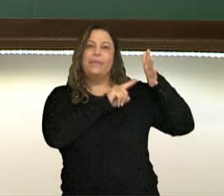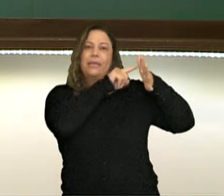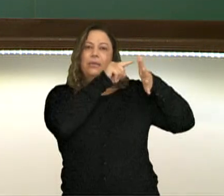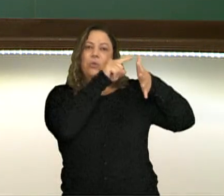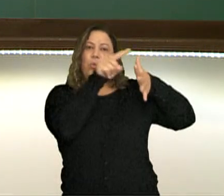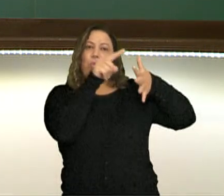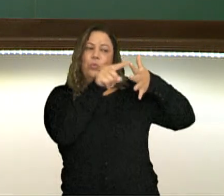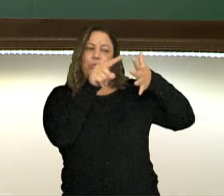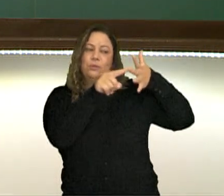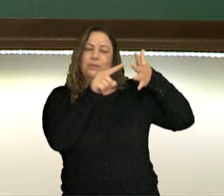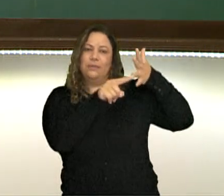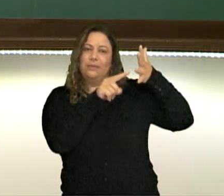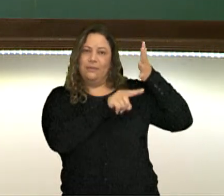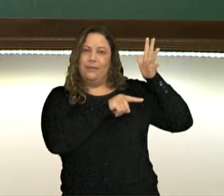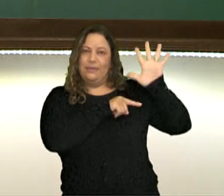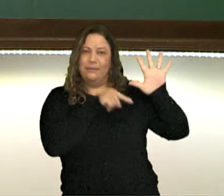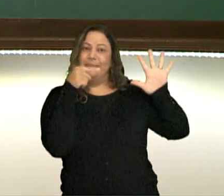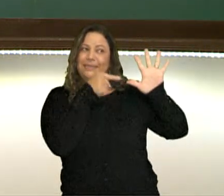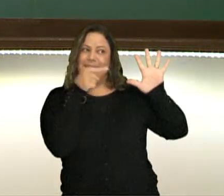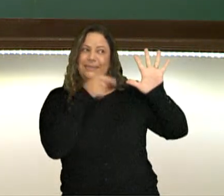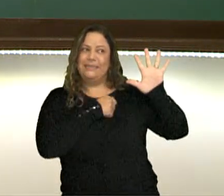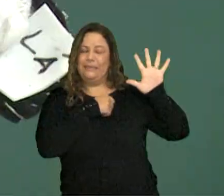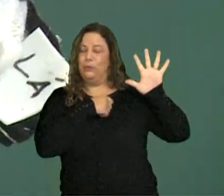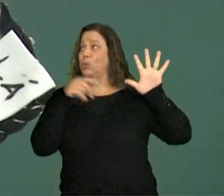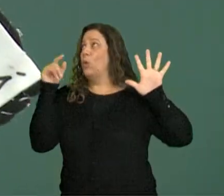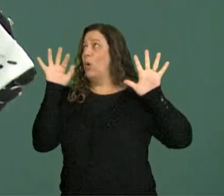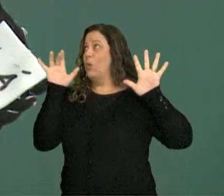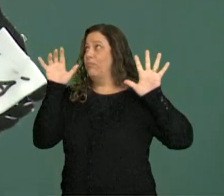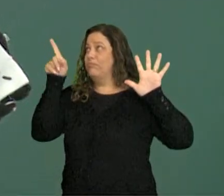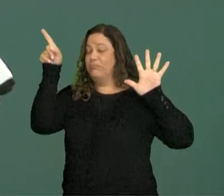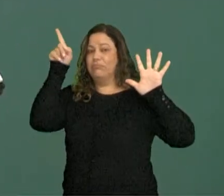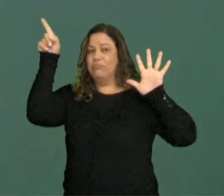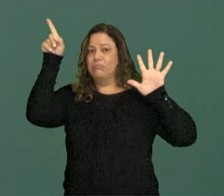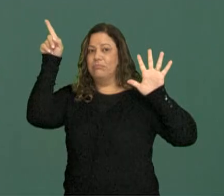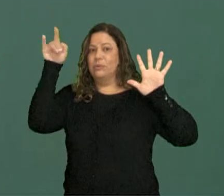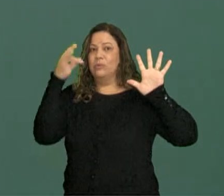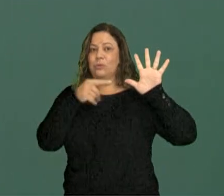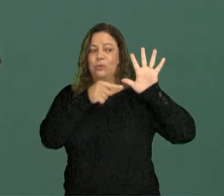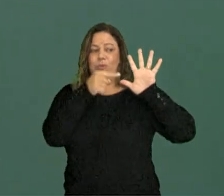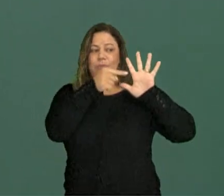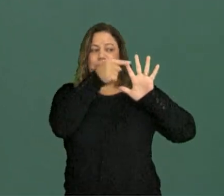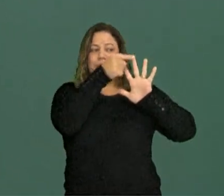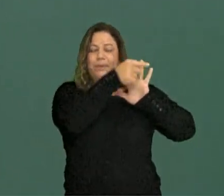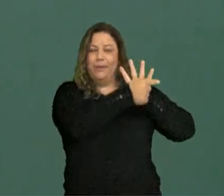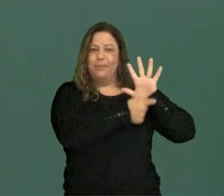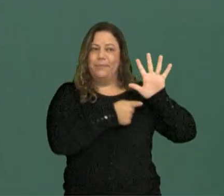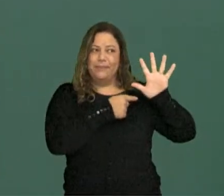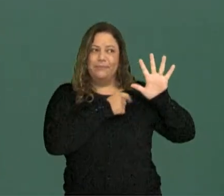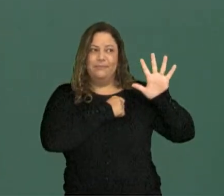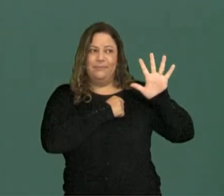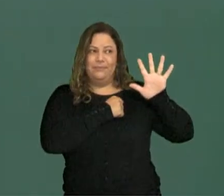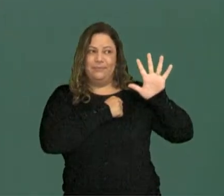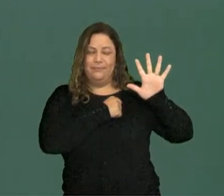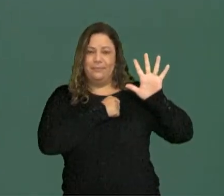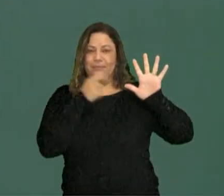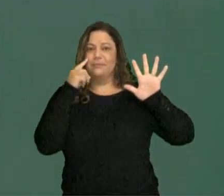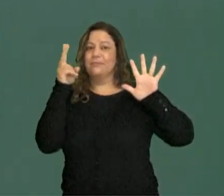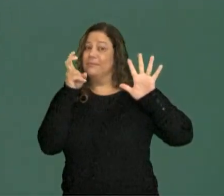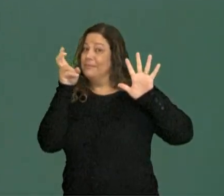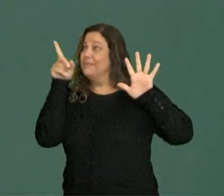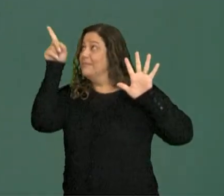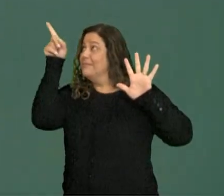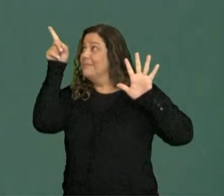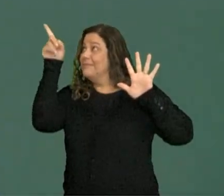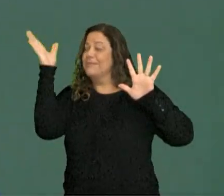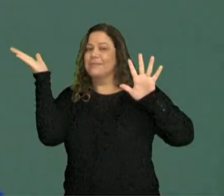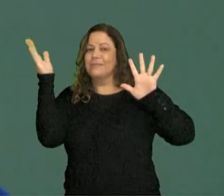1, 2, 3, 4, 5. A professora utilizou os dedos para fazer como se fossem as linhas da nossa partitura musical. E